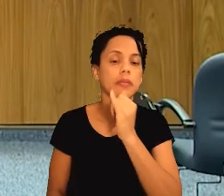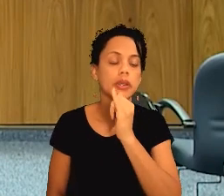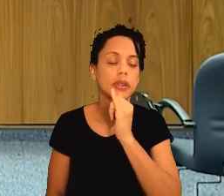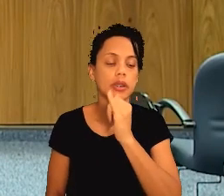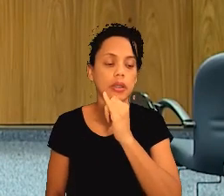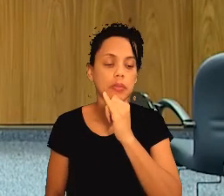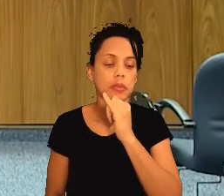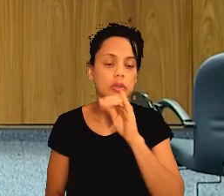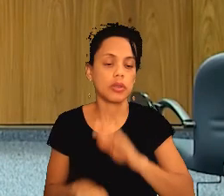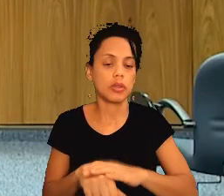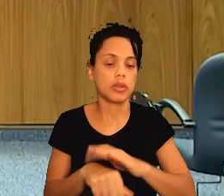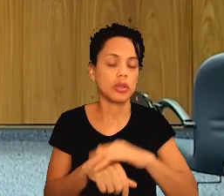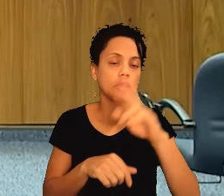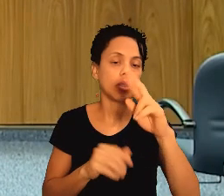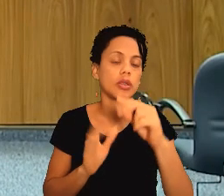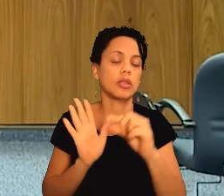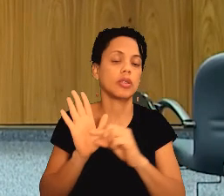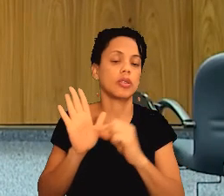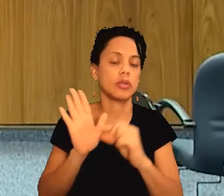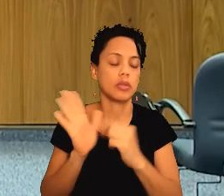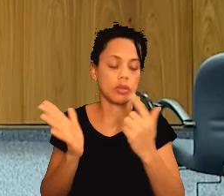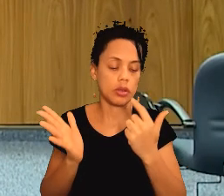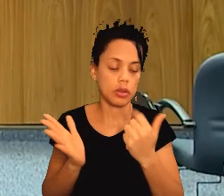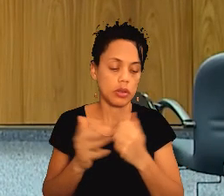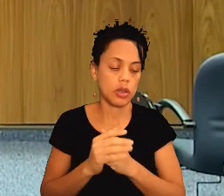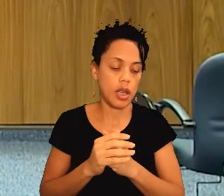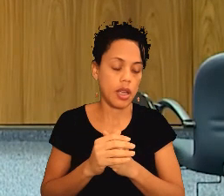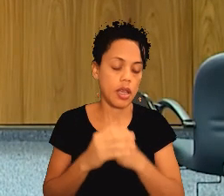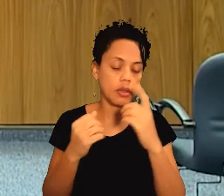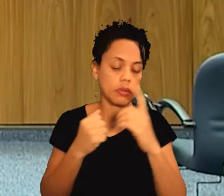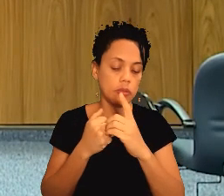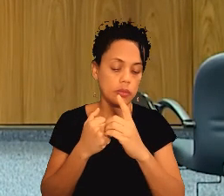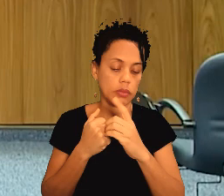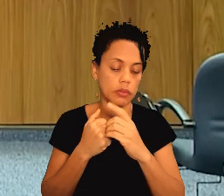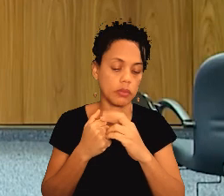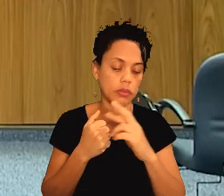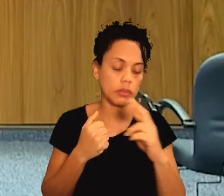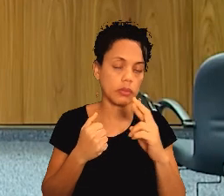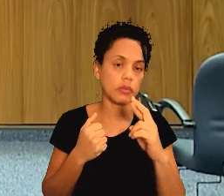por exemplo, de autoria. Tem um que é de autoria da doutora